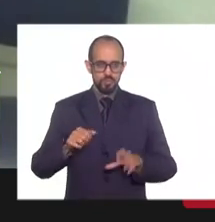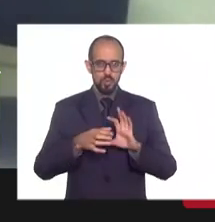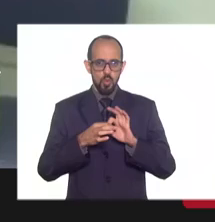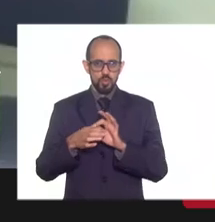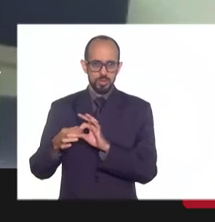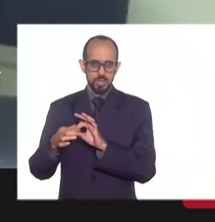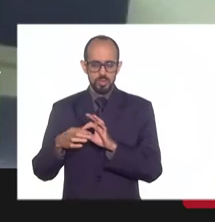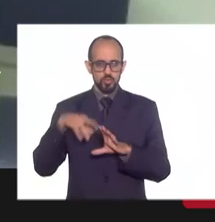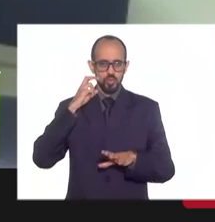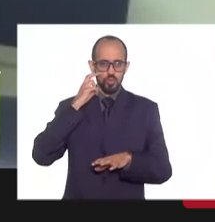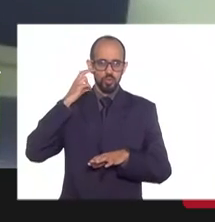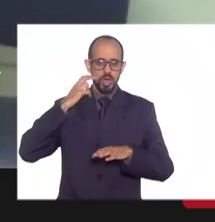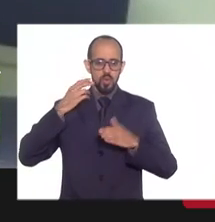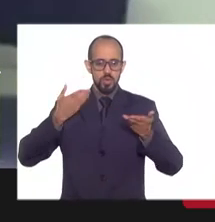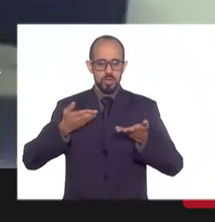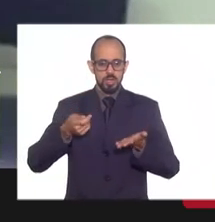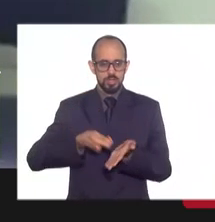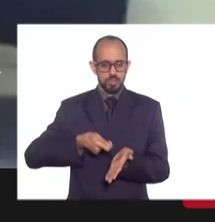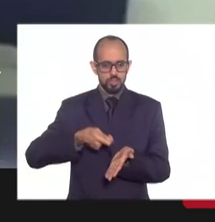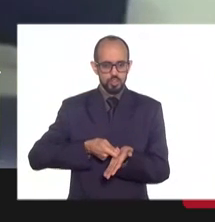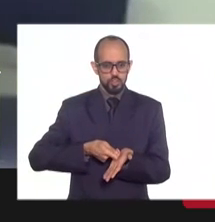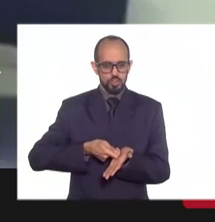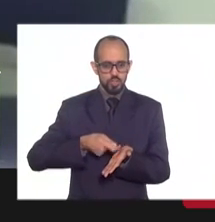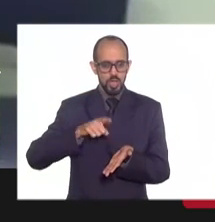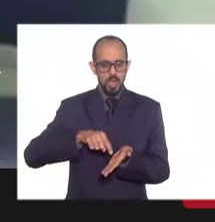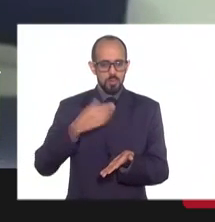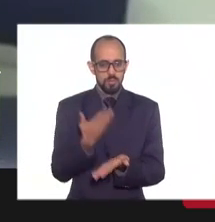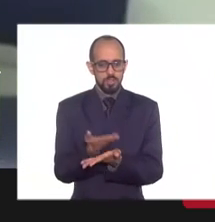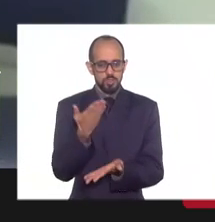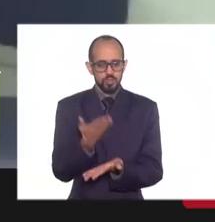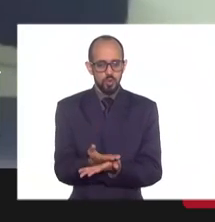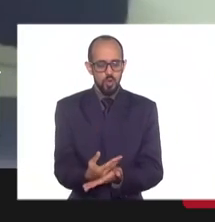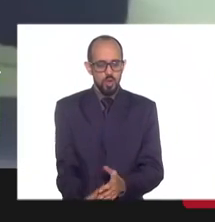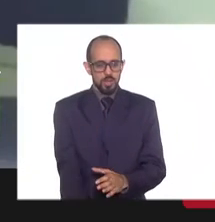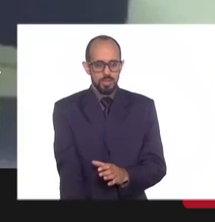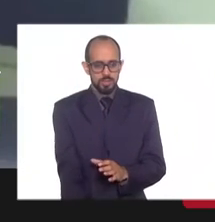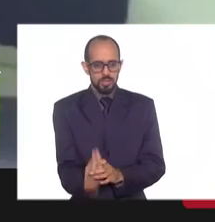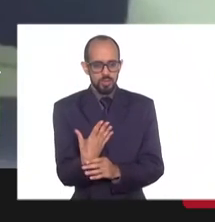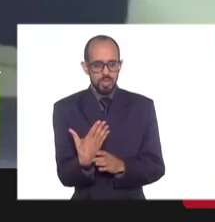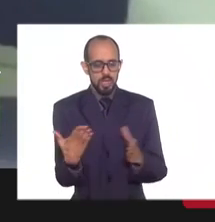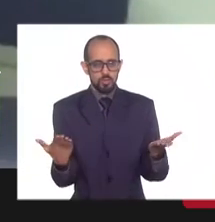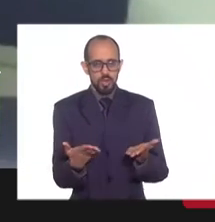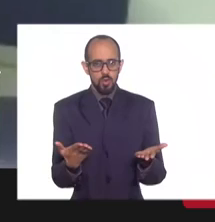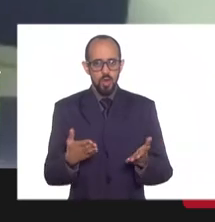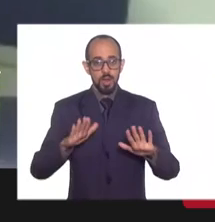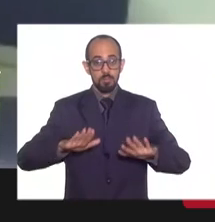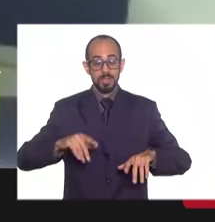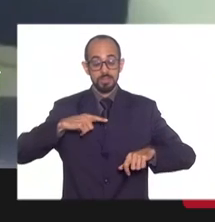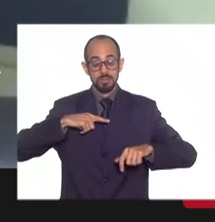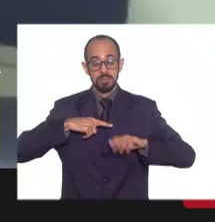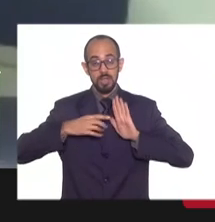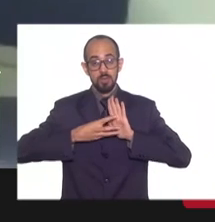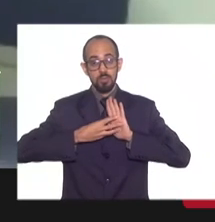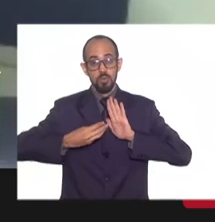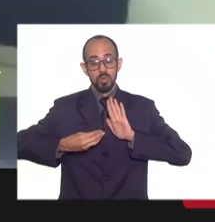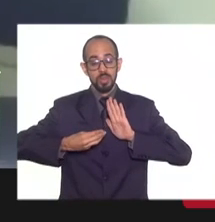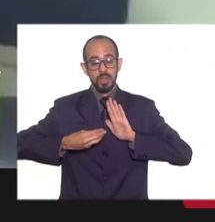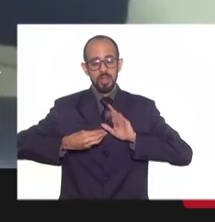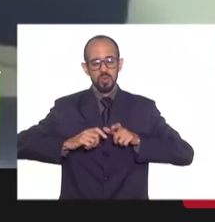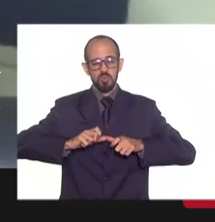exige né então é uma escola que apesar de bebezinha ela já nasce gigante com muitas